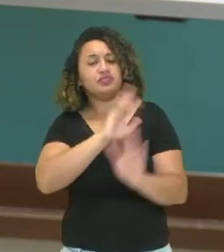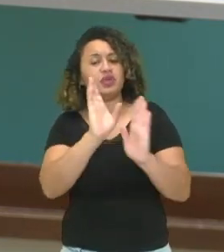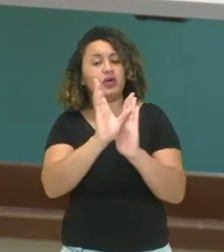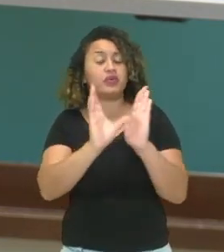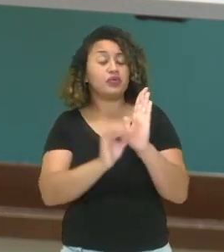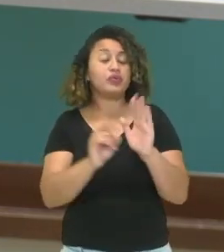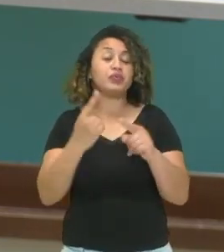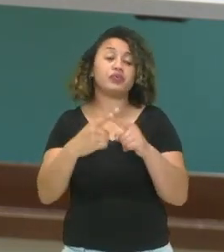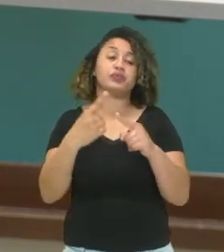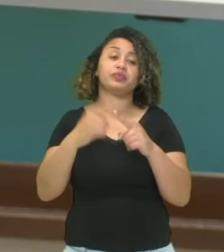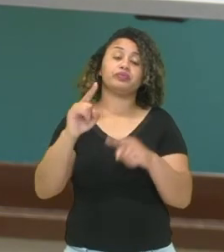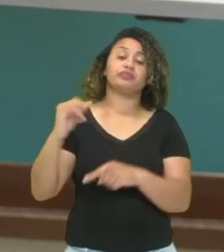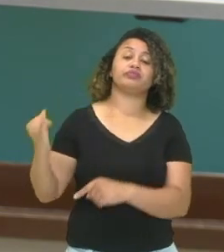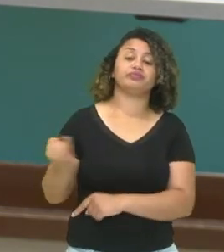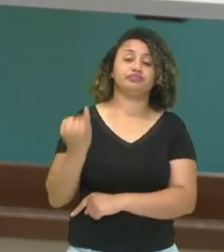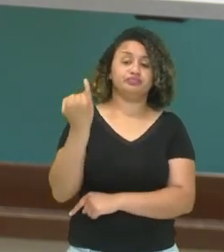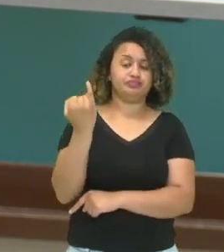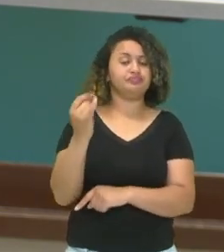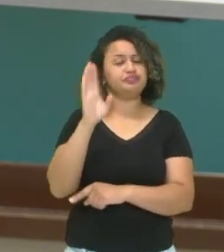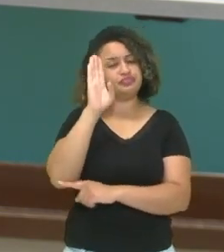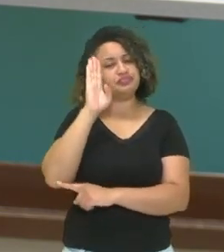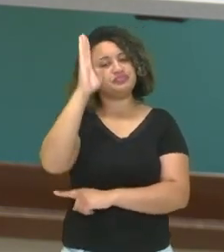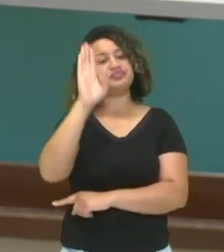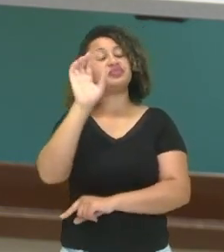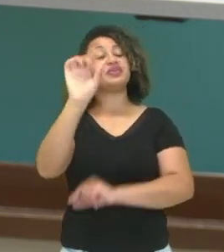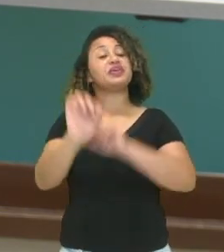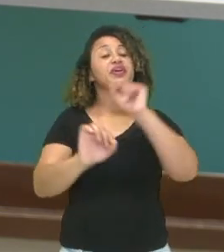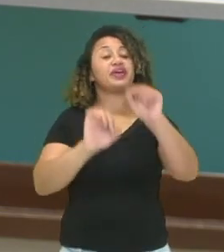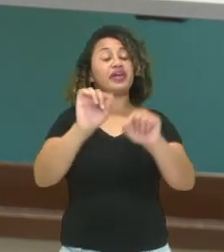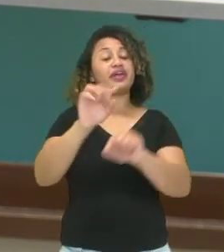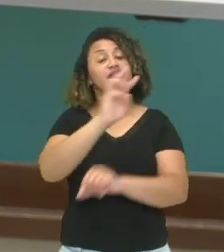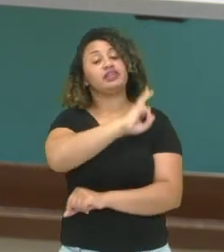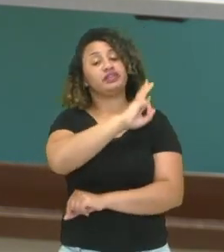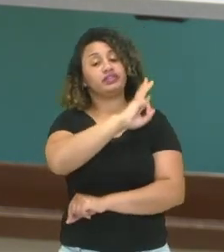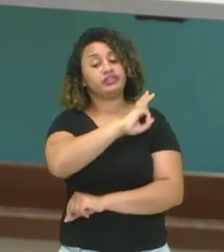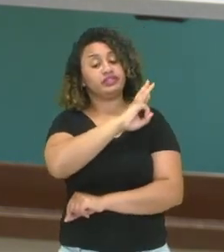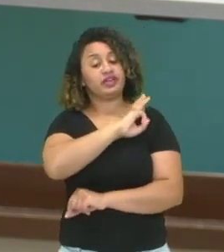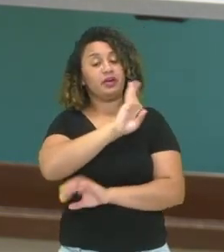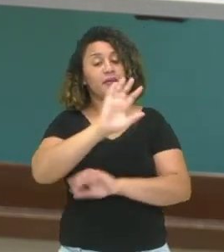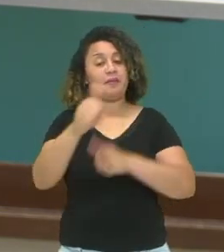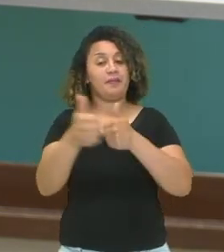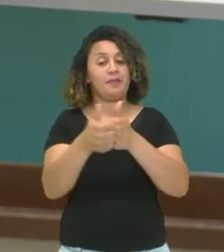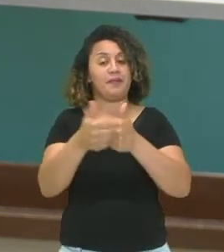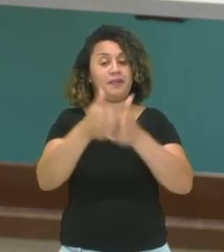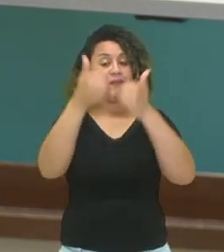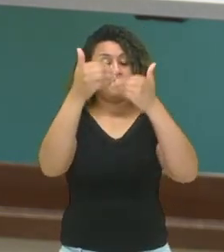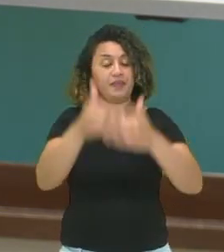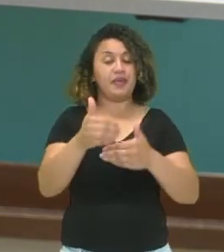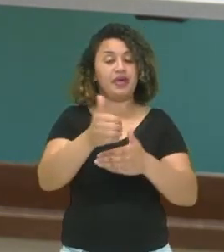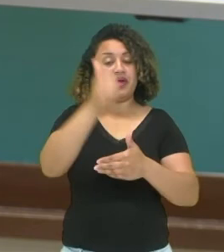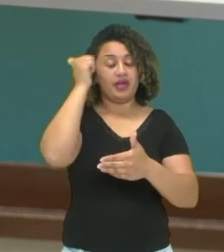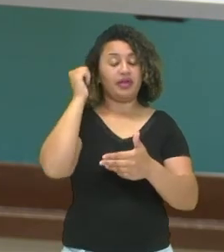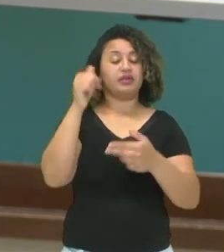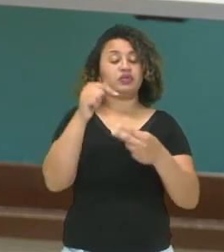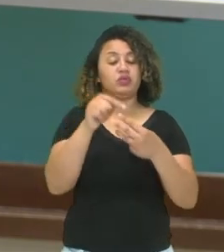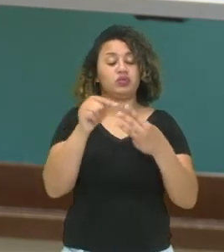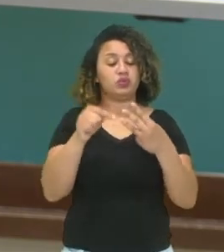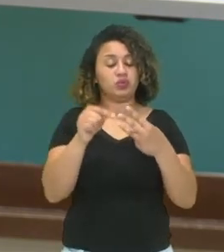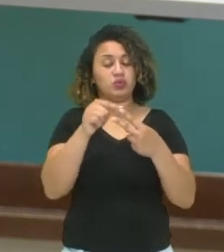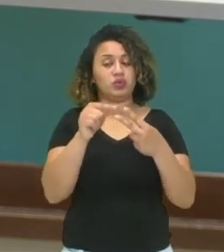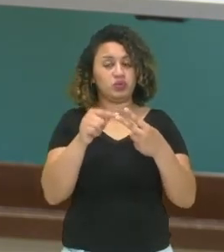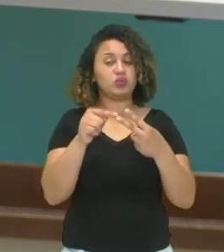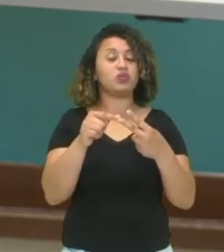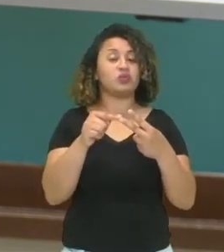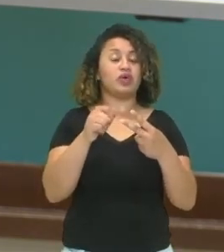são fundamentais. Principalmente para quem está 3º ano, na véspera aí de fazer 2 avaliações muito importantes da vida de